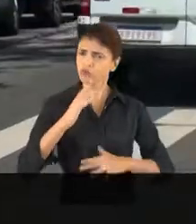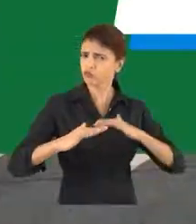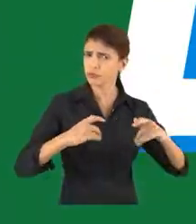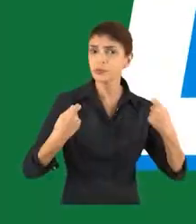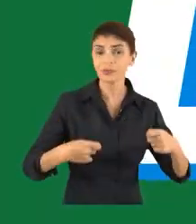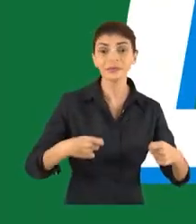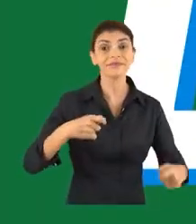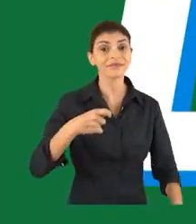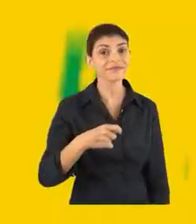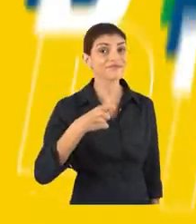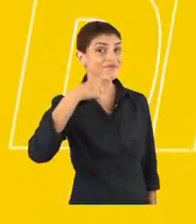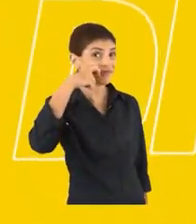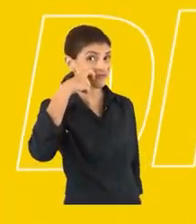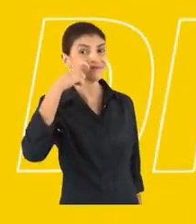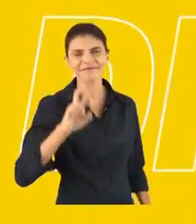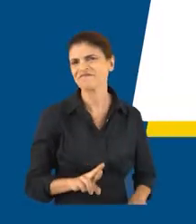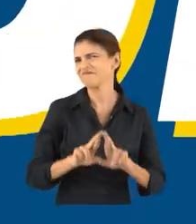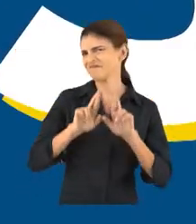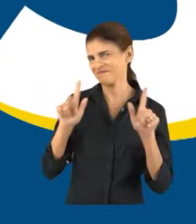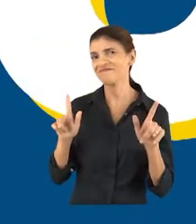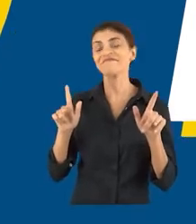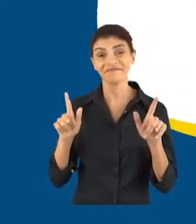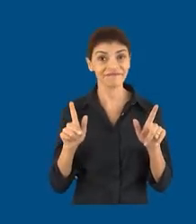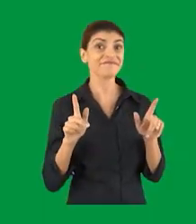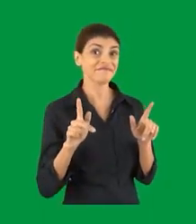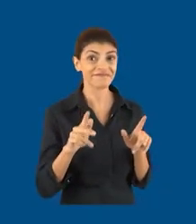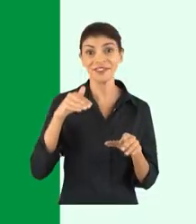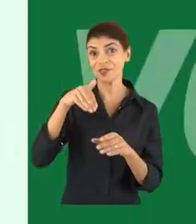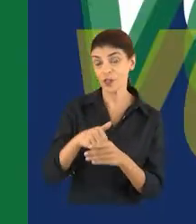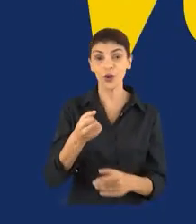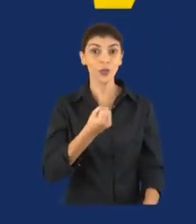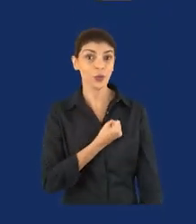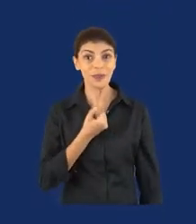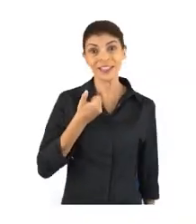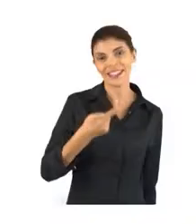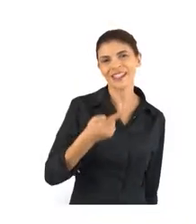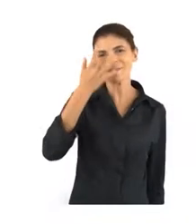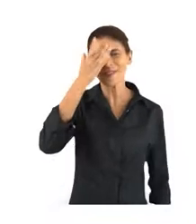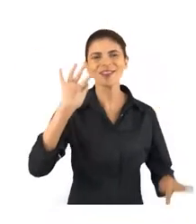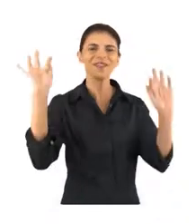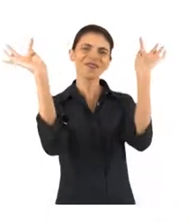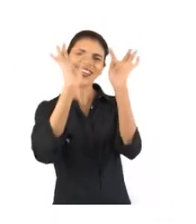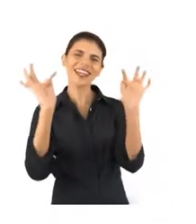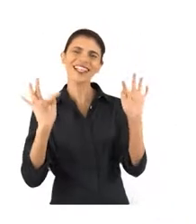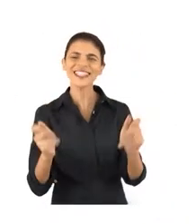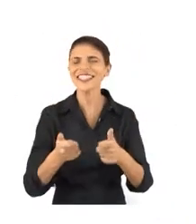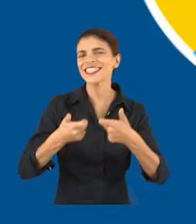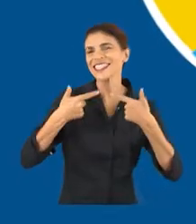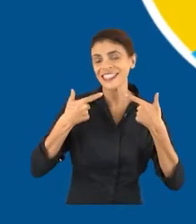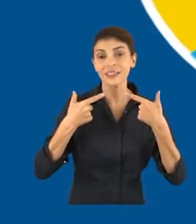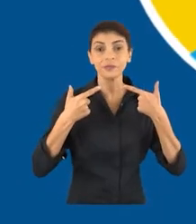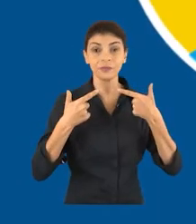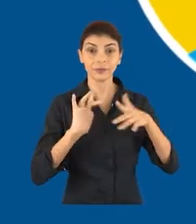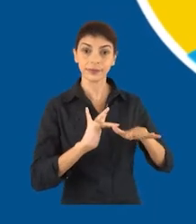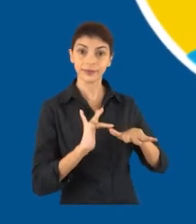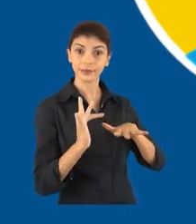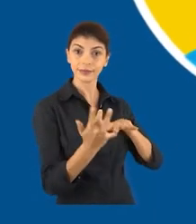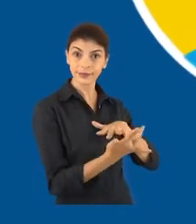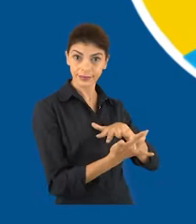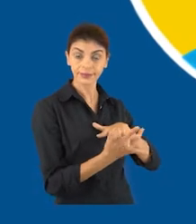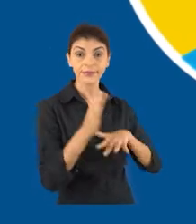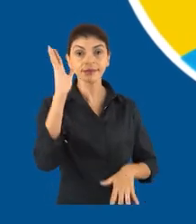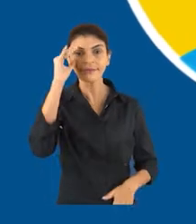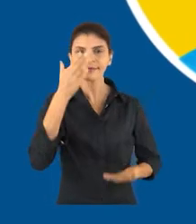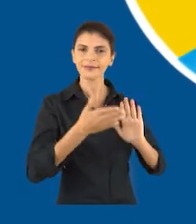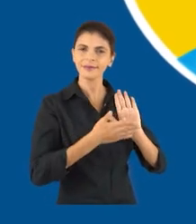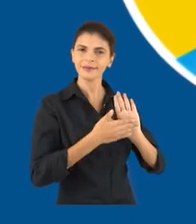de novo. Luiz Lima é diferente disso tudo que está aí. Pode botar 17 pro Rio voltar a sorrir. Acesse as